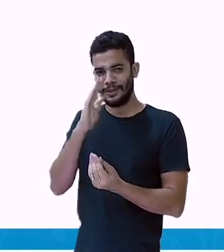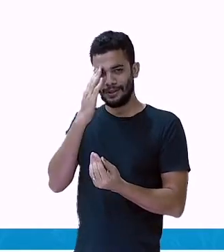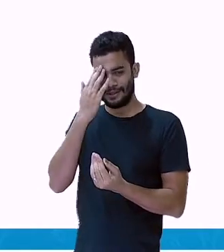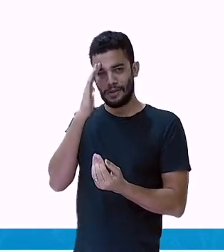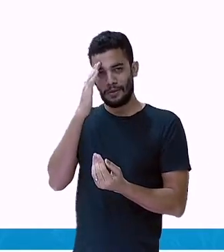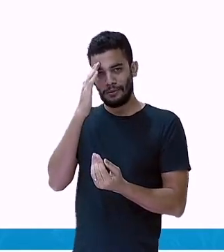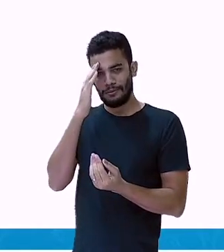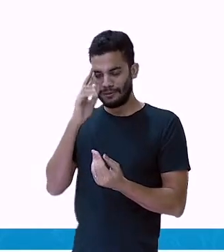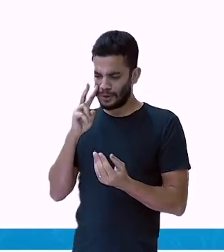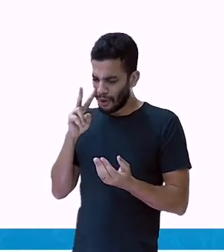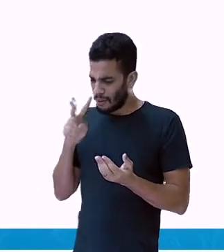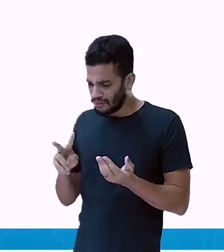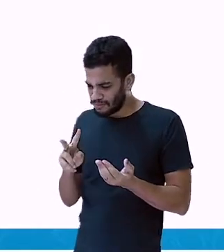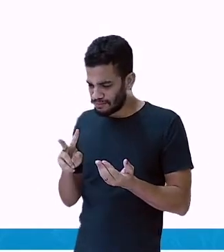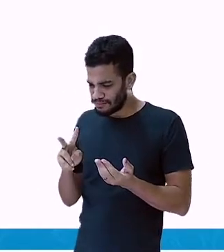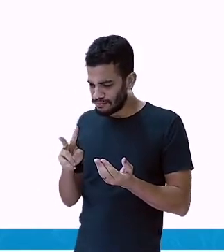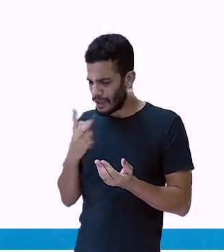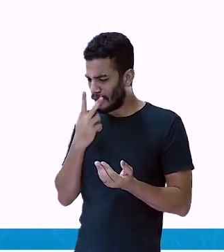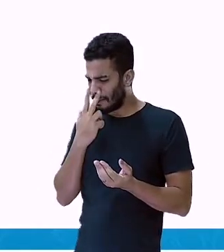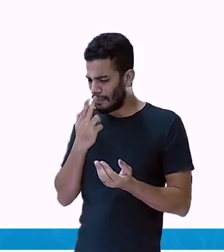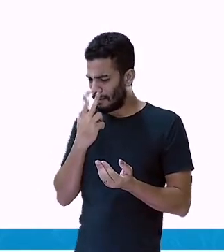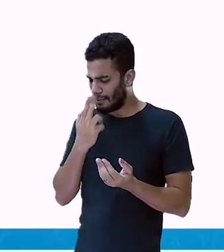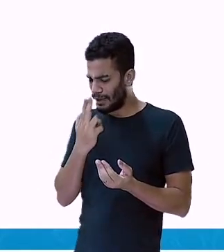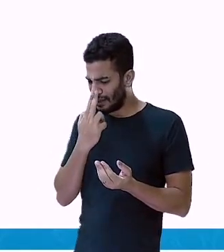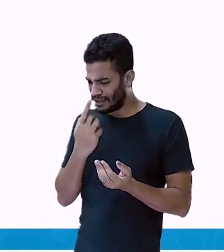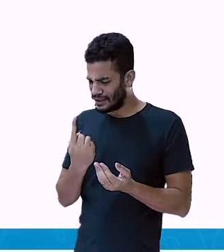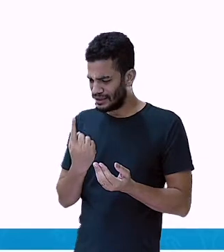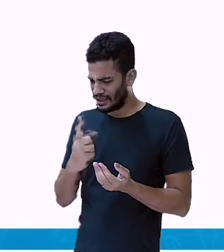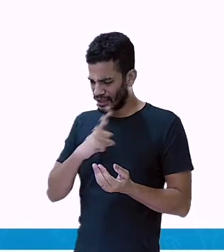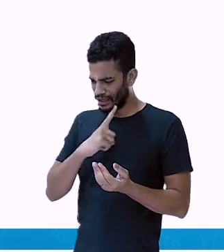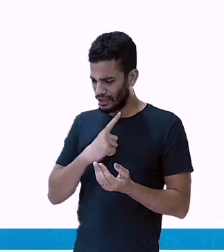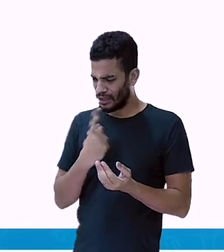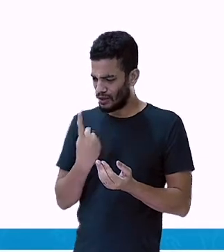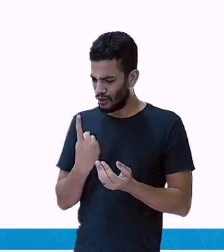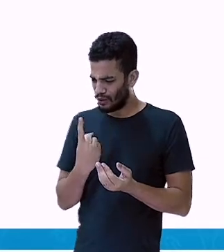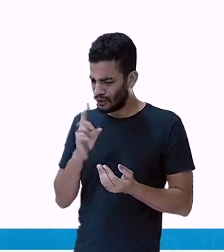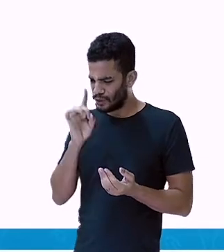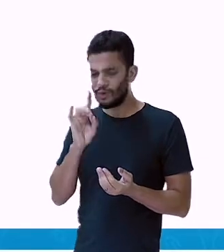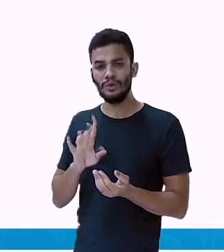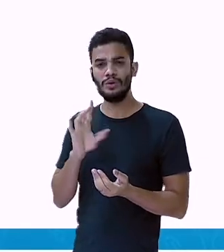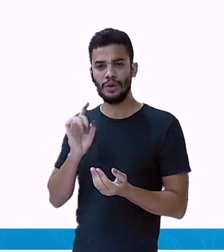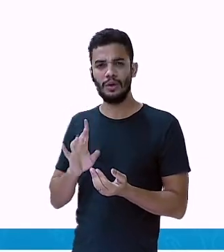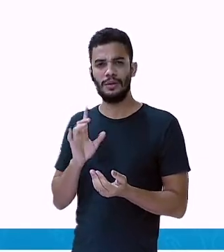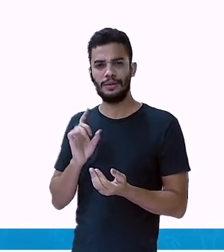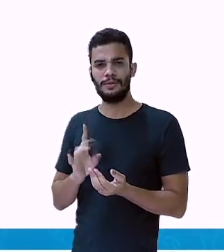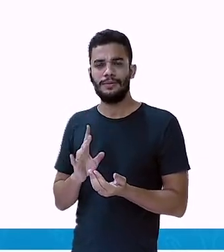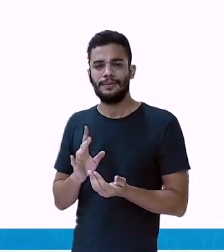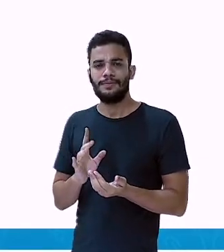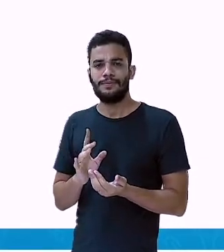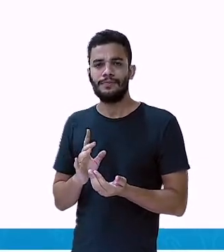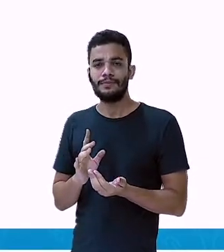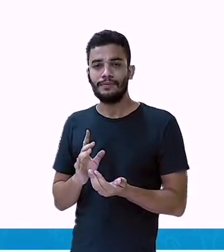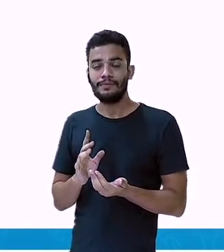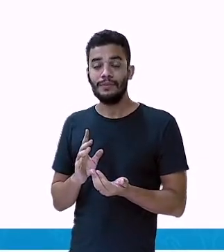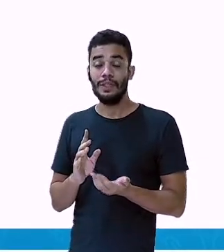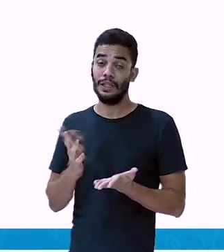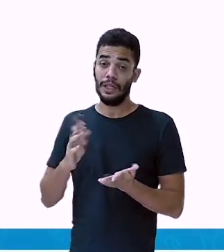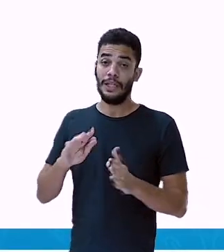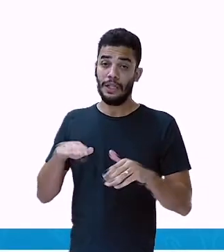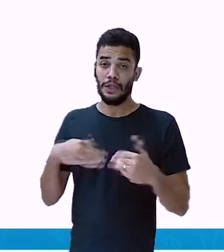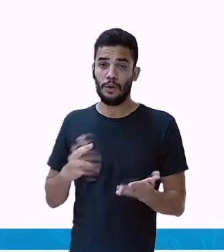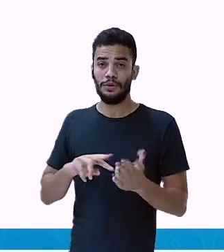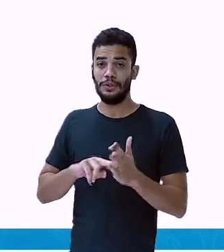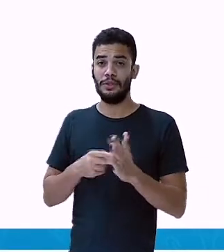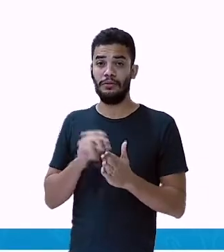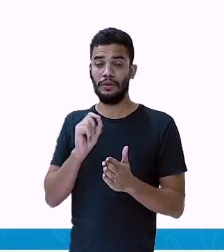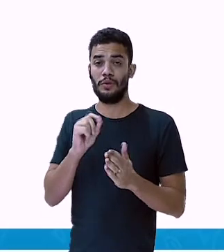aspecto. Você enxerga uma única fase. A gente diz que esse único aspecto é